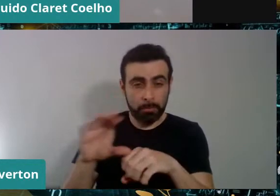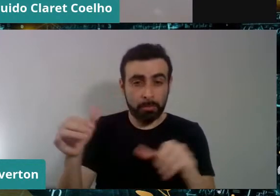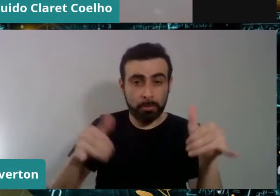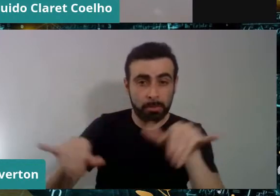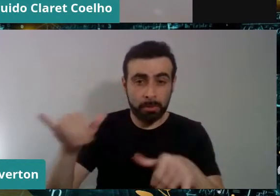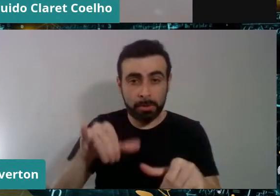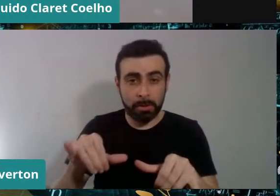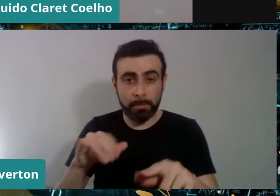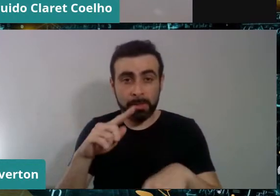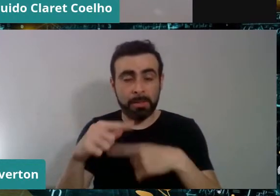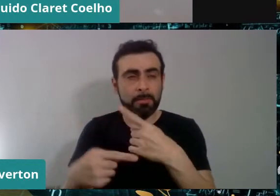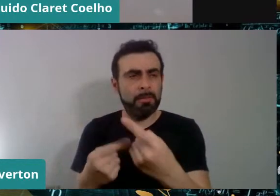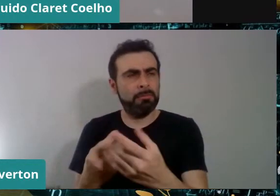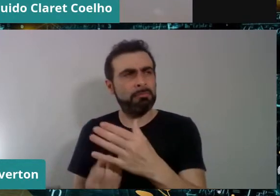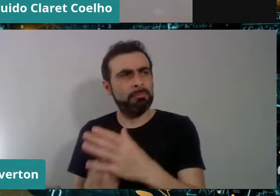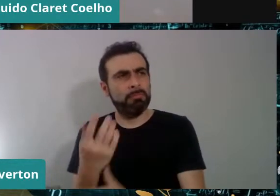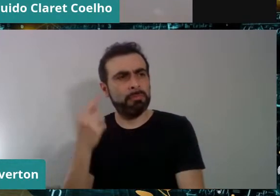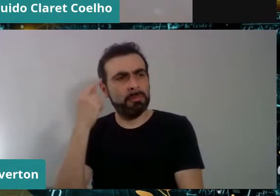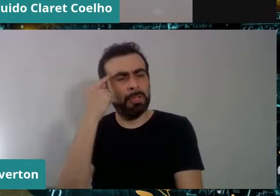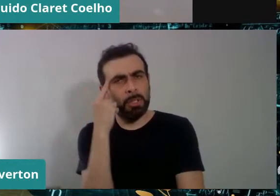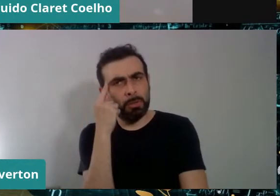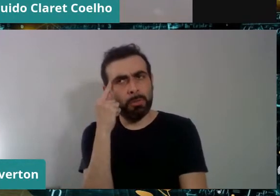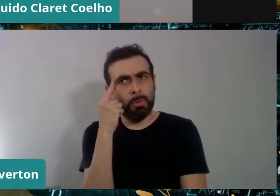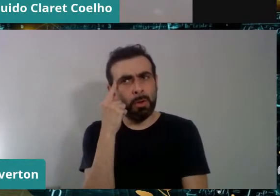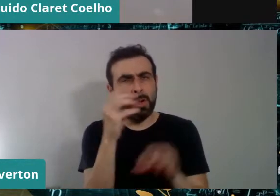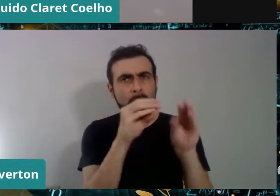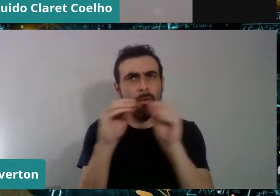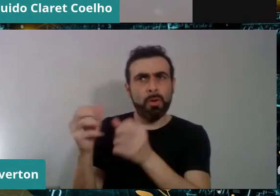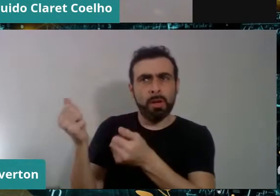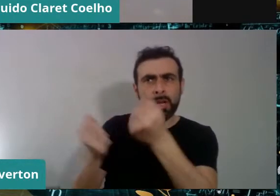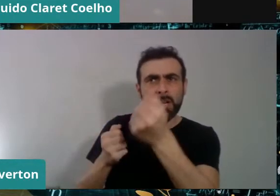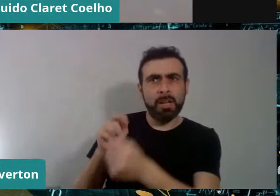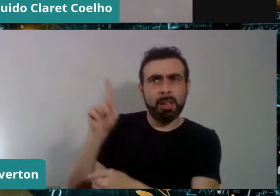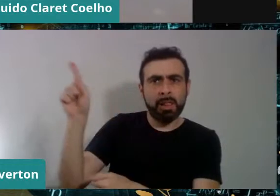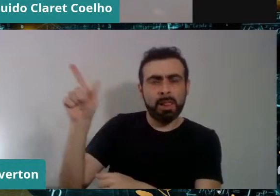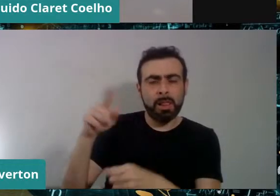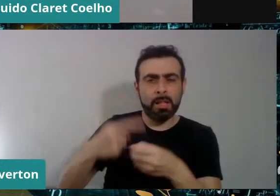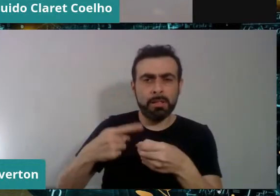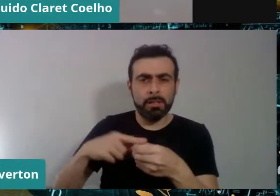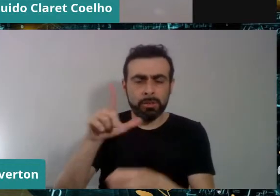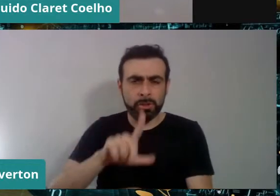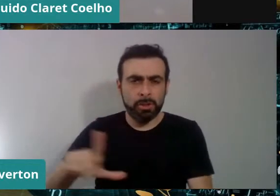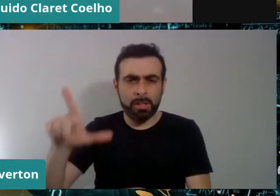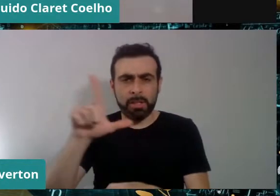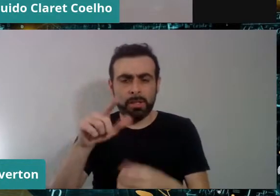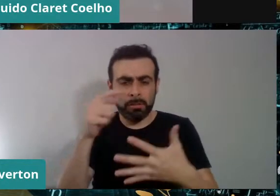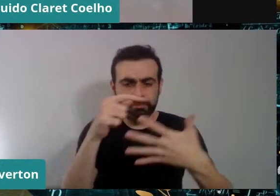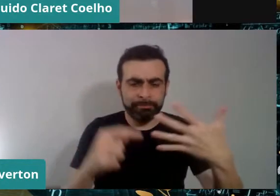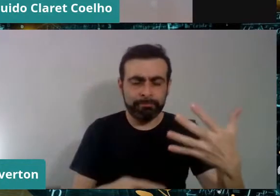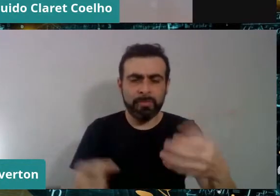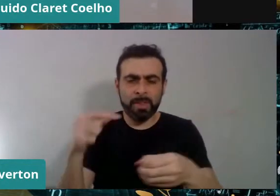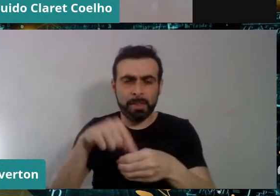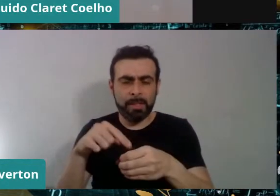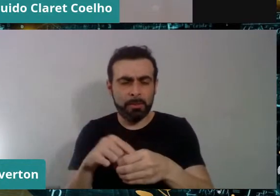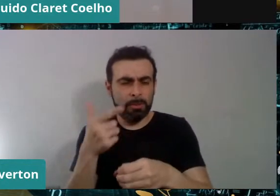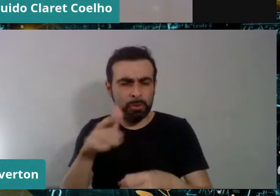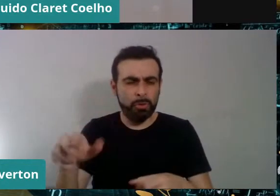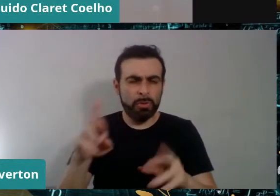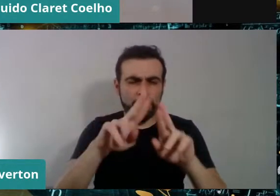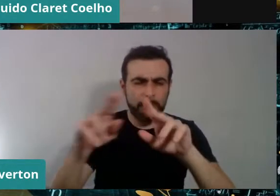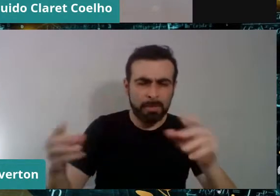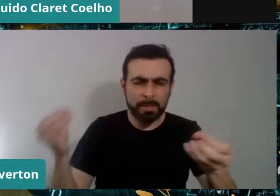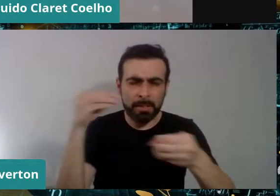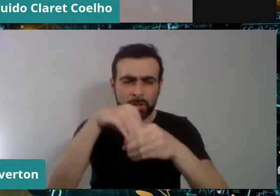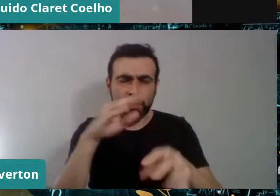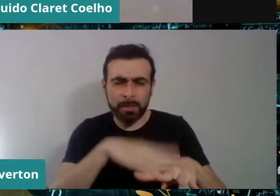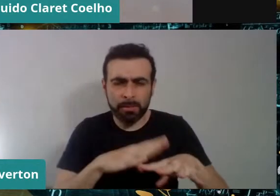Aí um dia fui fazer um curso em Londrina de simetria molecular com aplicação de espectroscopia, infravermelho e Raman. E aí eu comecei a